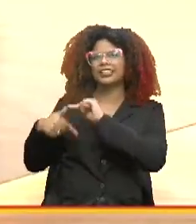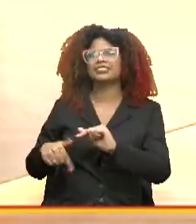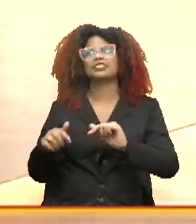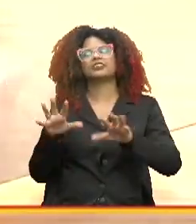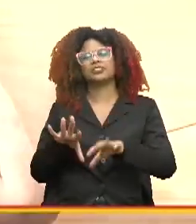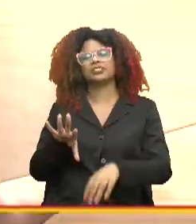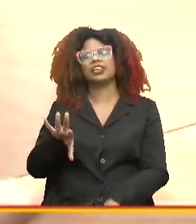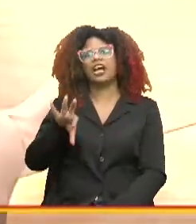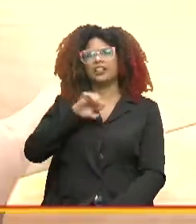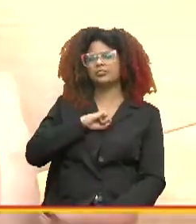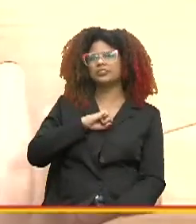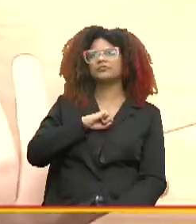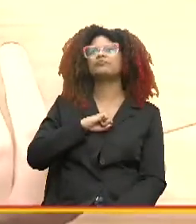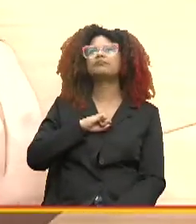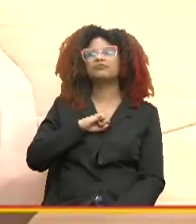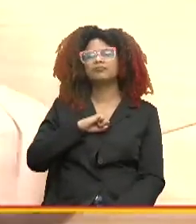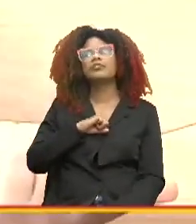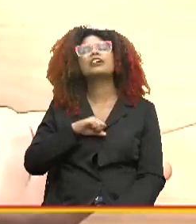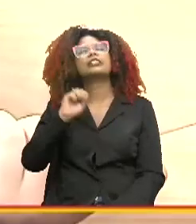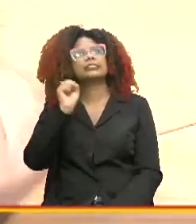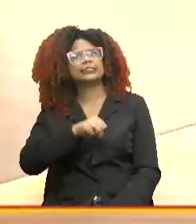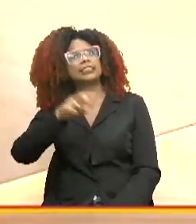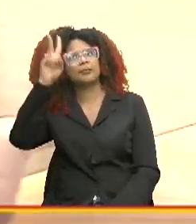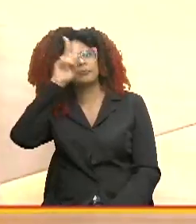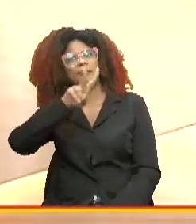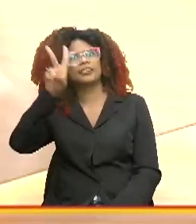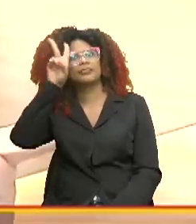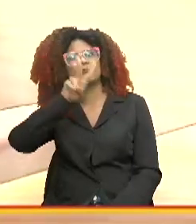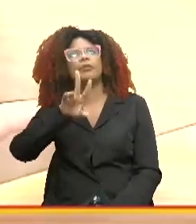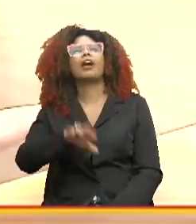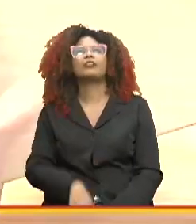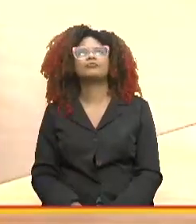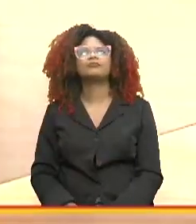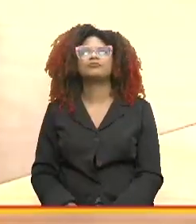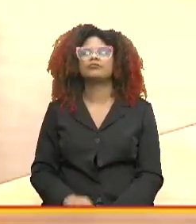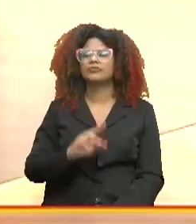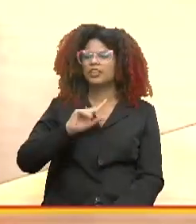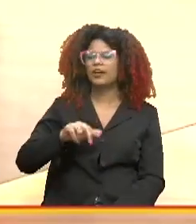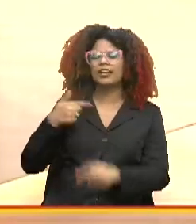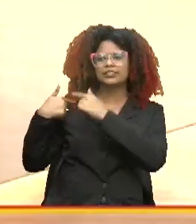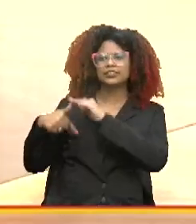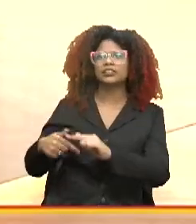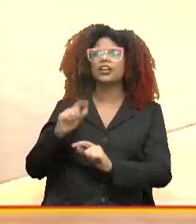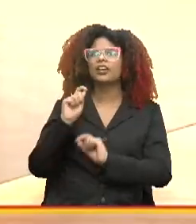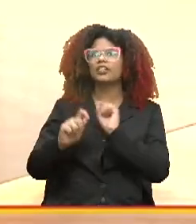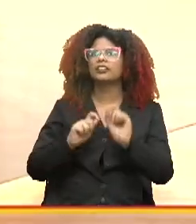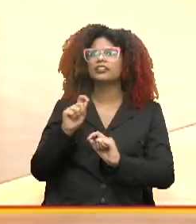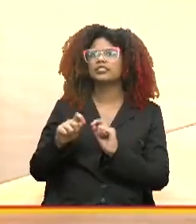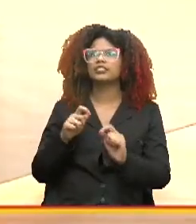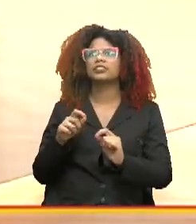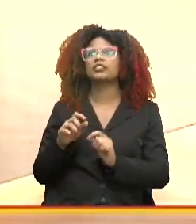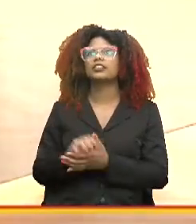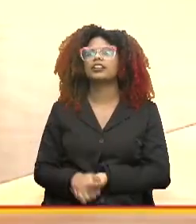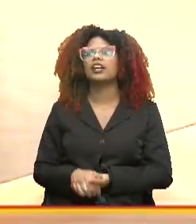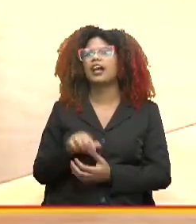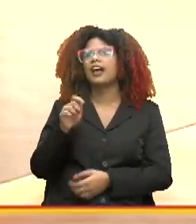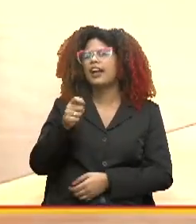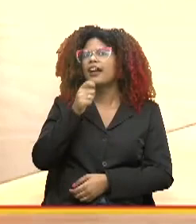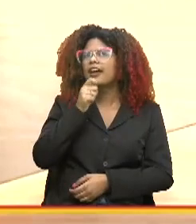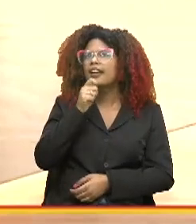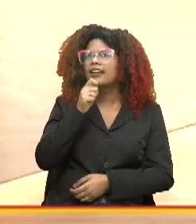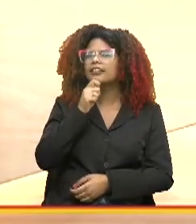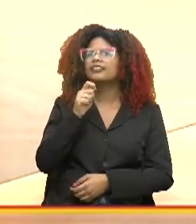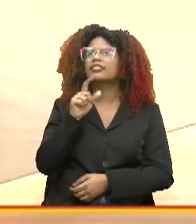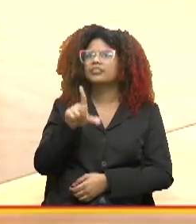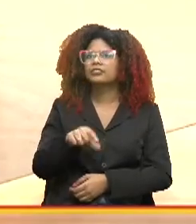legal é isso é bem lembrado não é não é essa geração que tá adotando quem tá adotando ainda tá escolhendo filho do